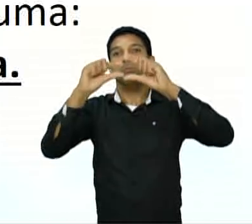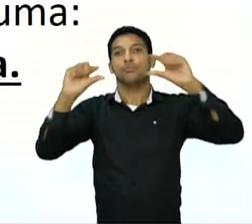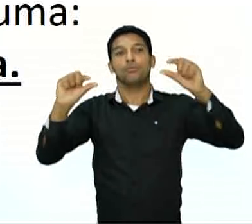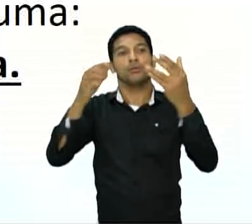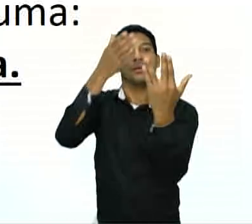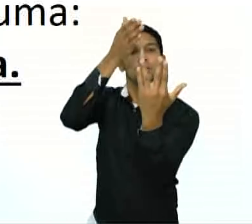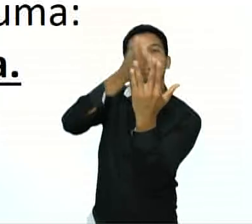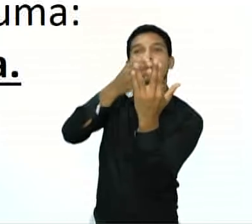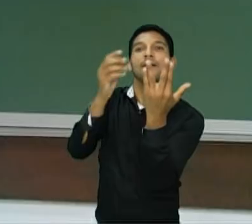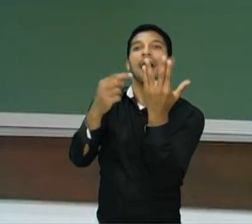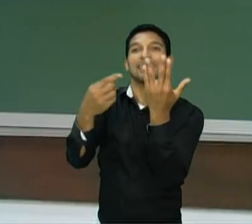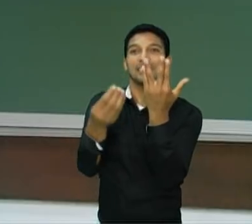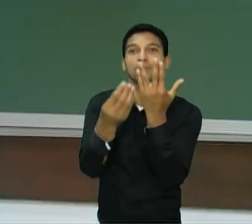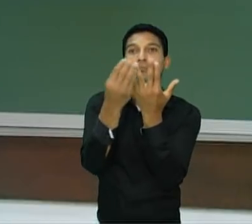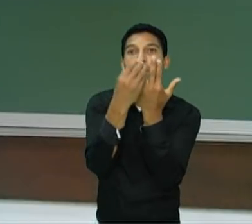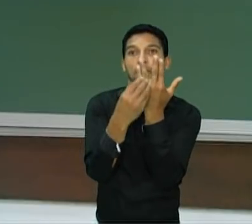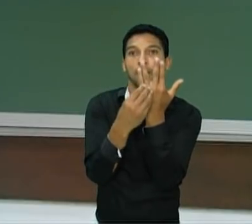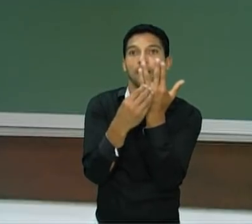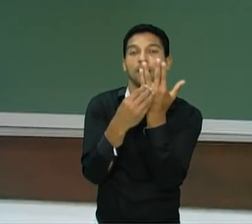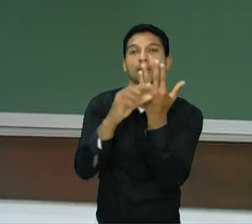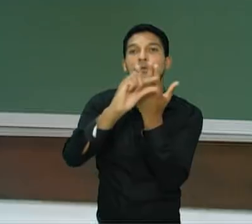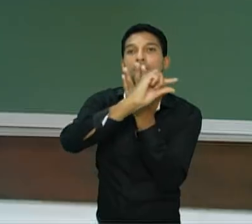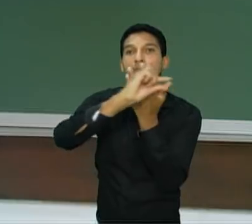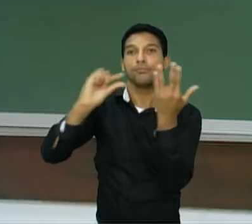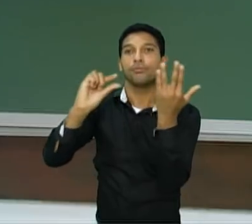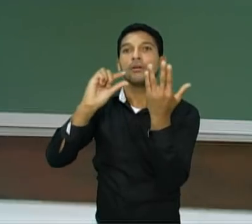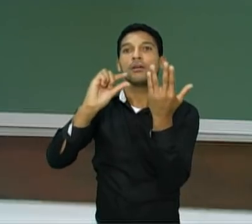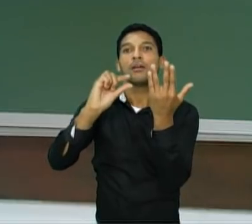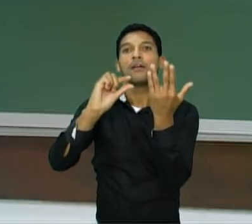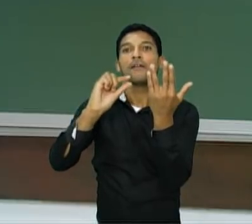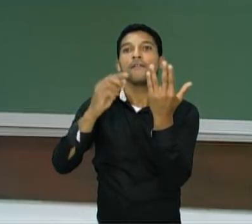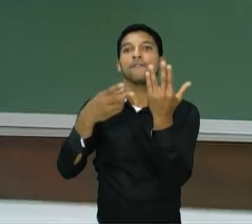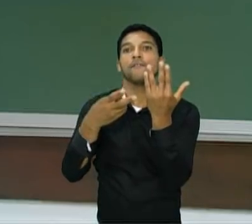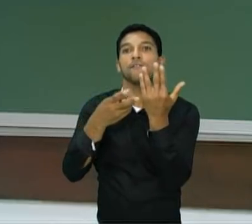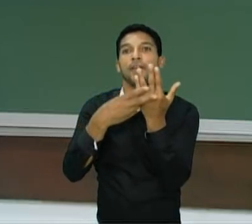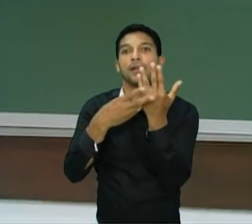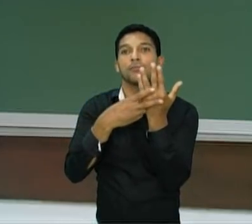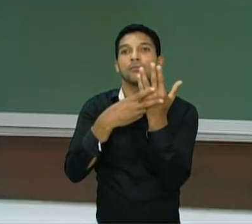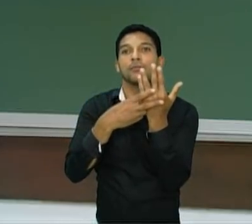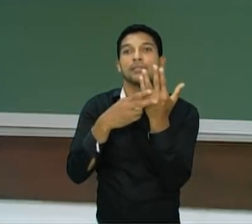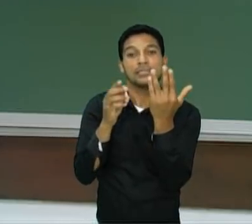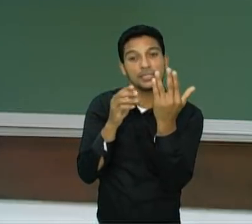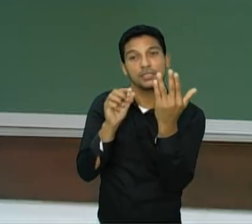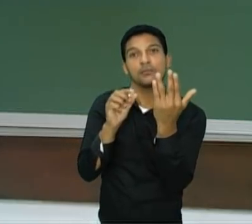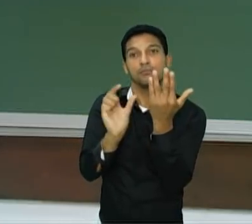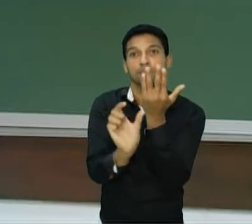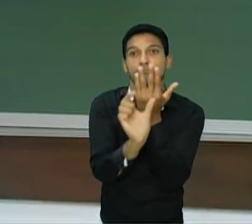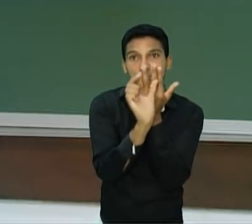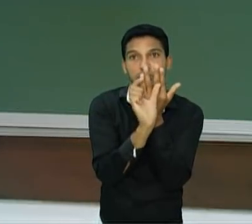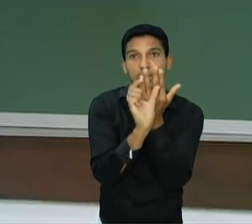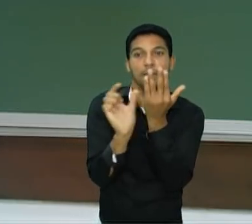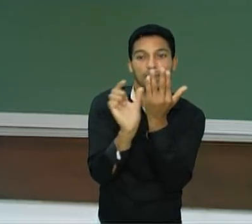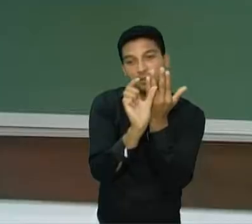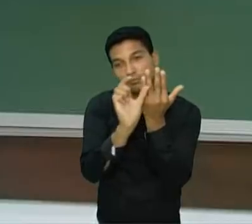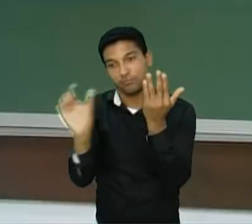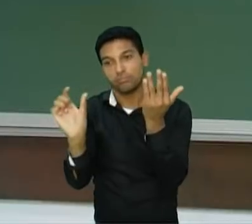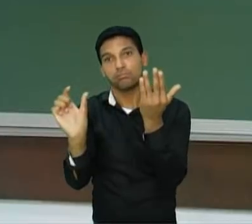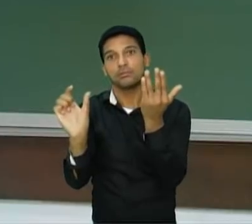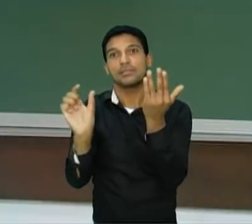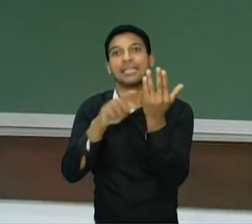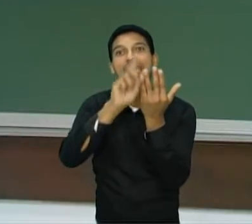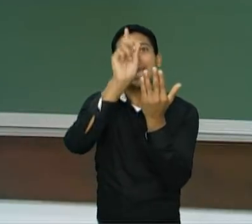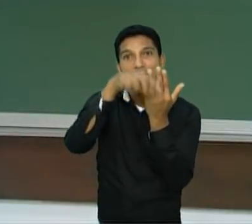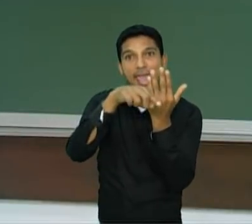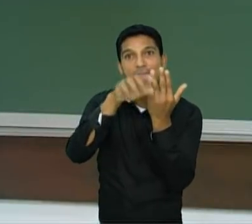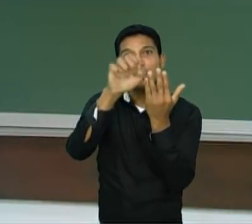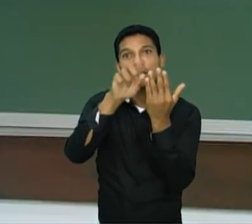nova oração, vamos pensar, a ideia é que vocês estudem. Tem o é e tem o estudem. Eu